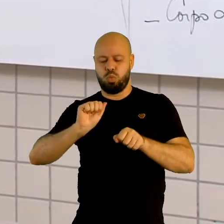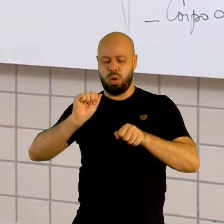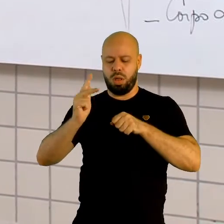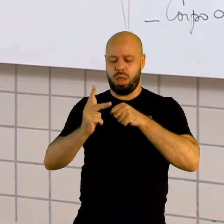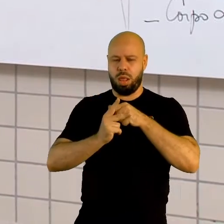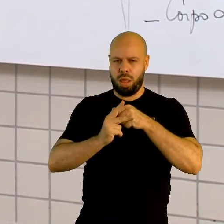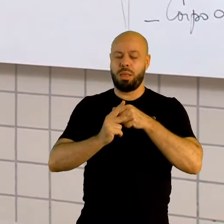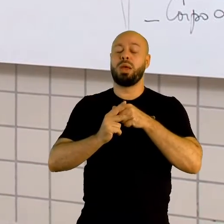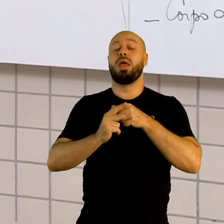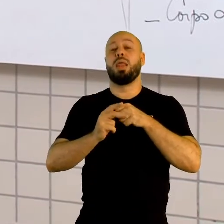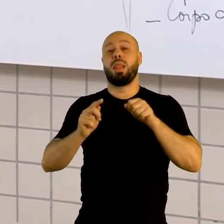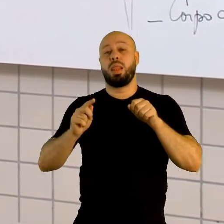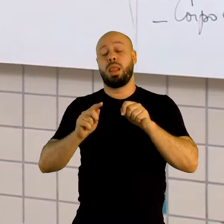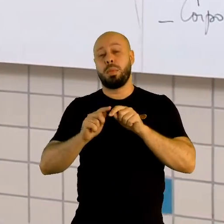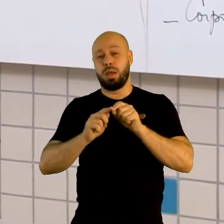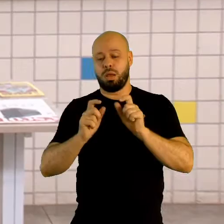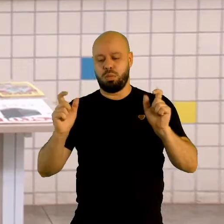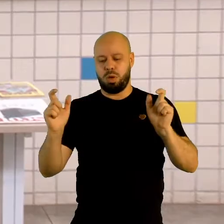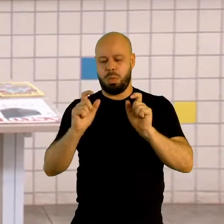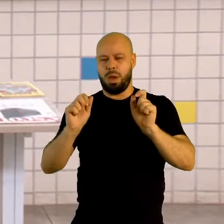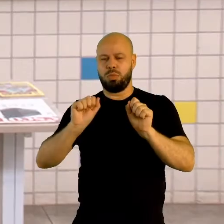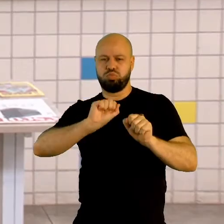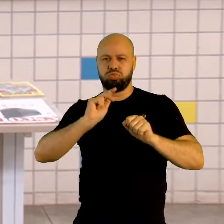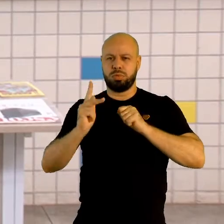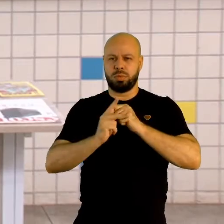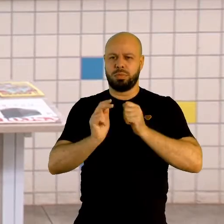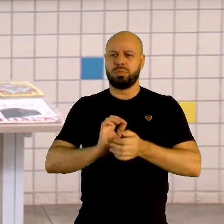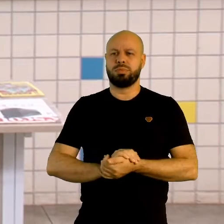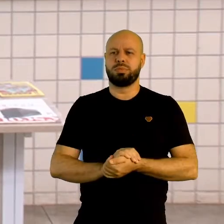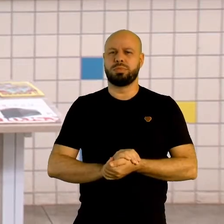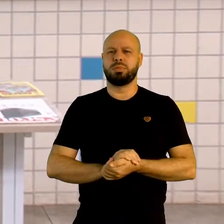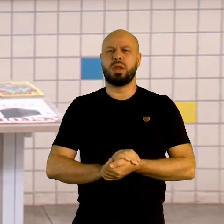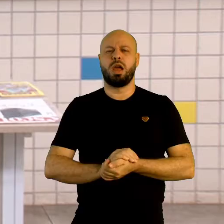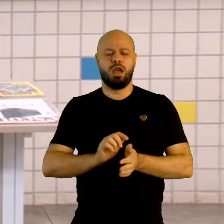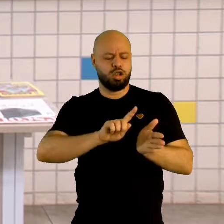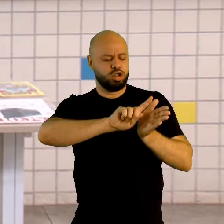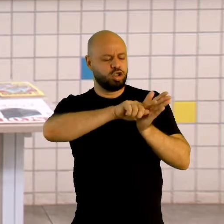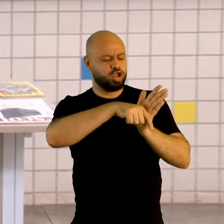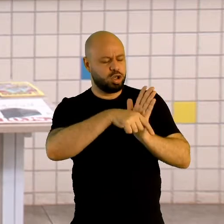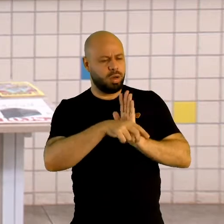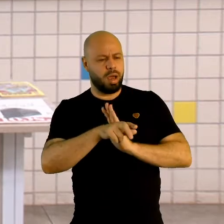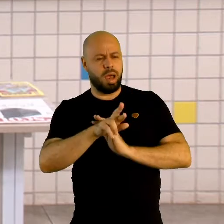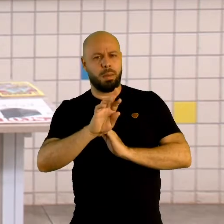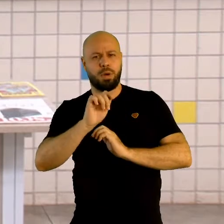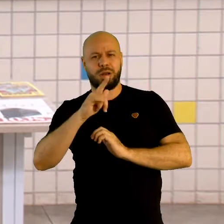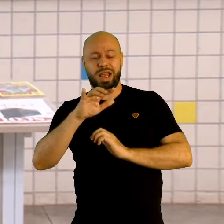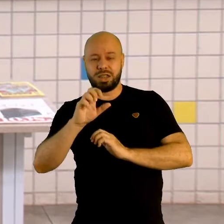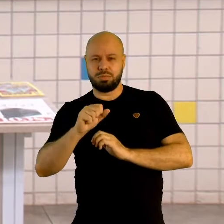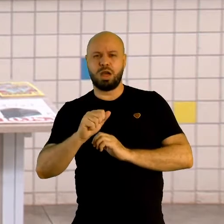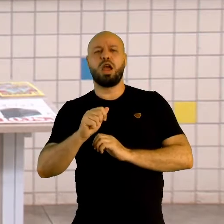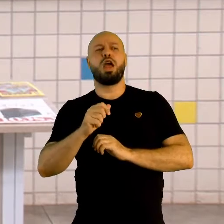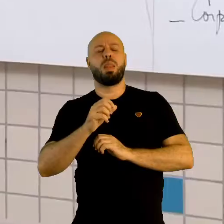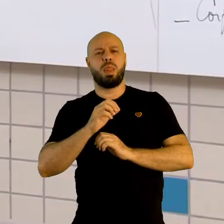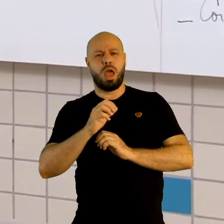esse gênero. O que é o gênero reportagem? Ele é do campo jornalístico